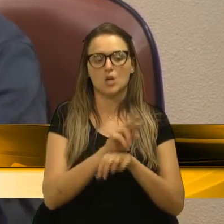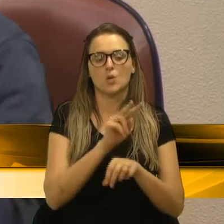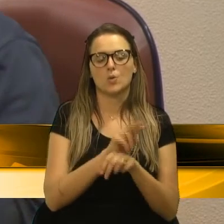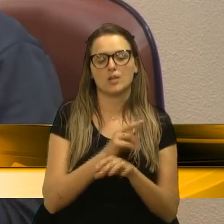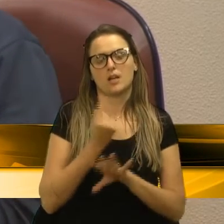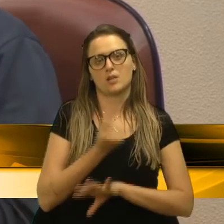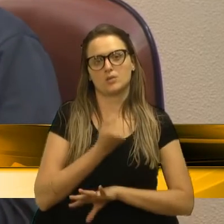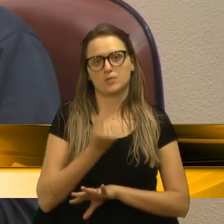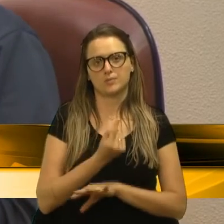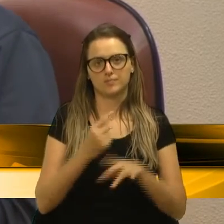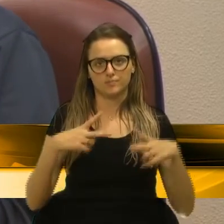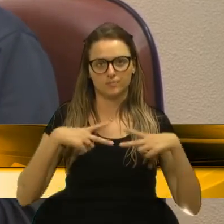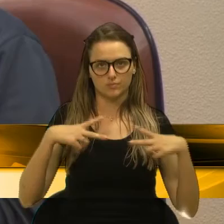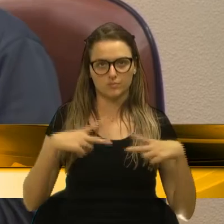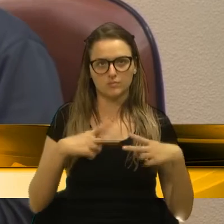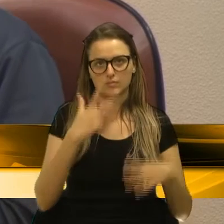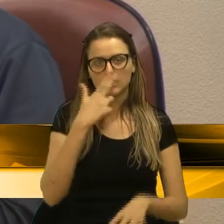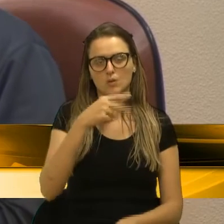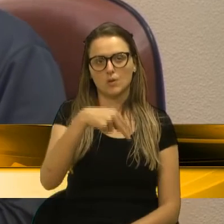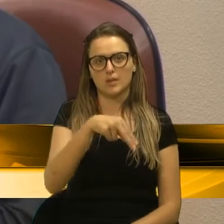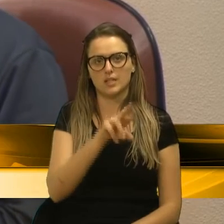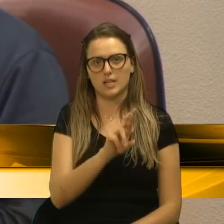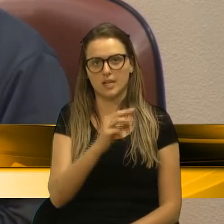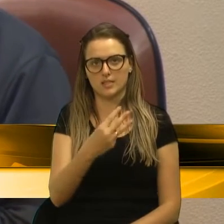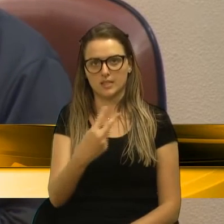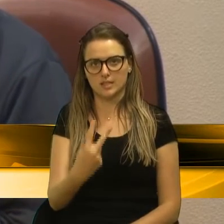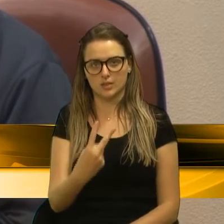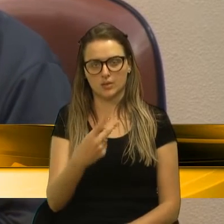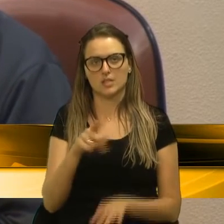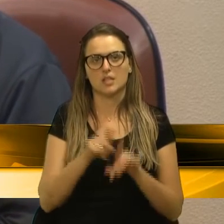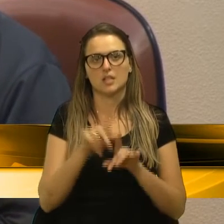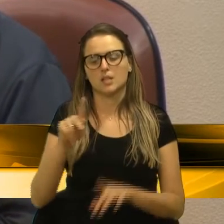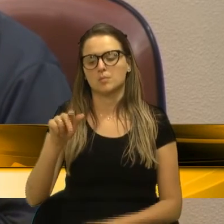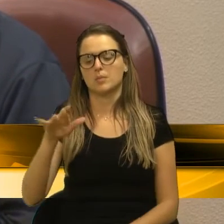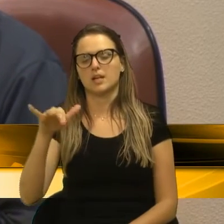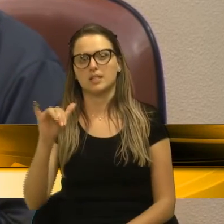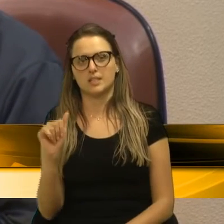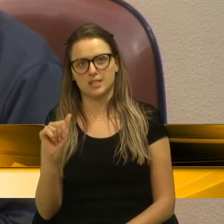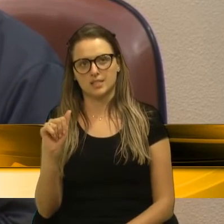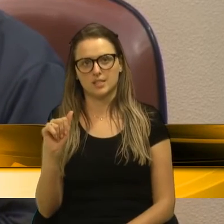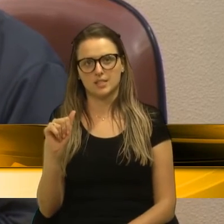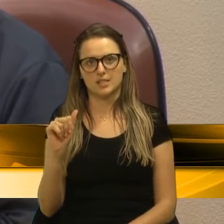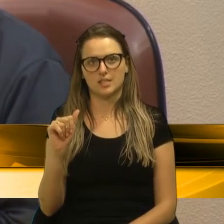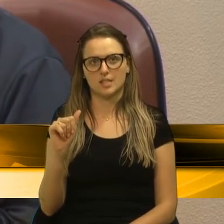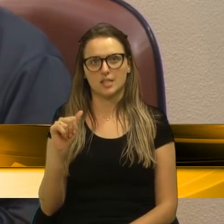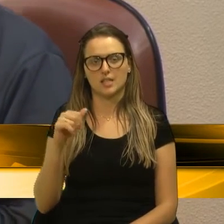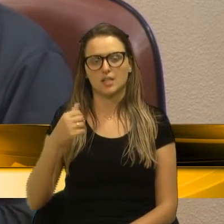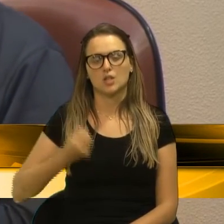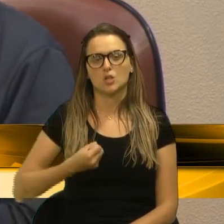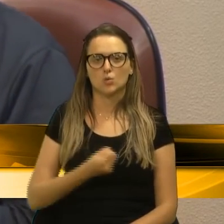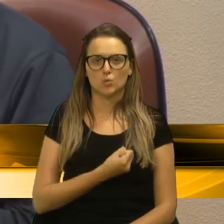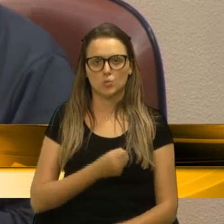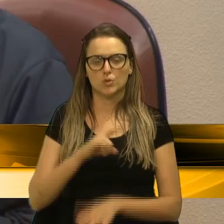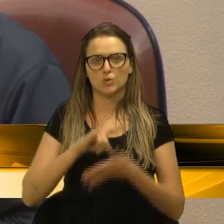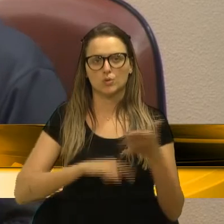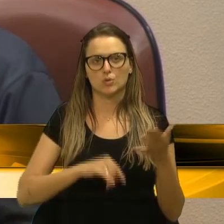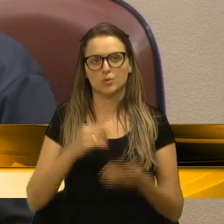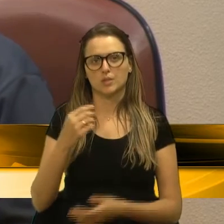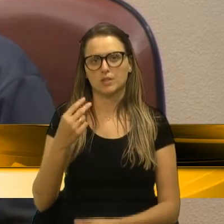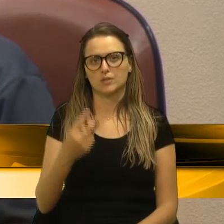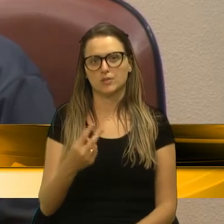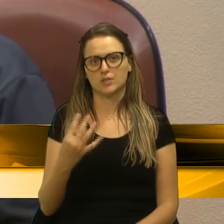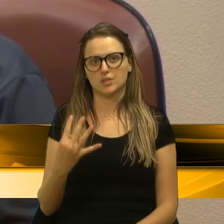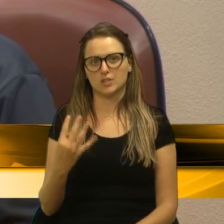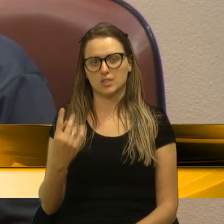equipe, exigidos pela NR32. Atenciosamente, Patrícia Farina, matrícula 19126, Corém